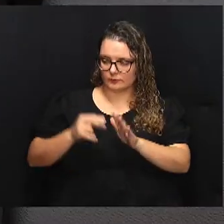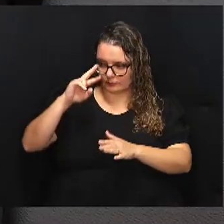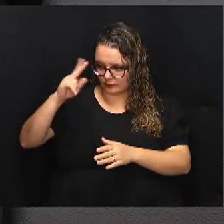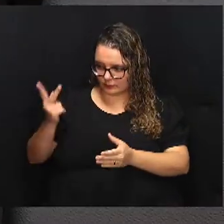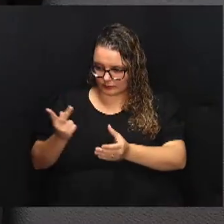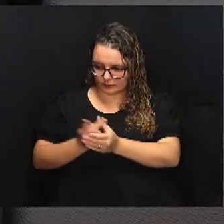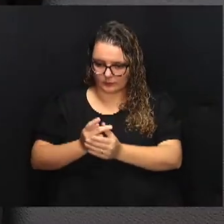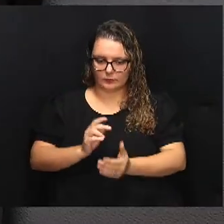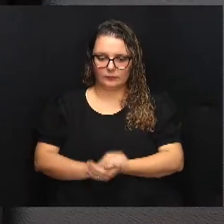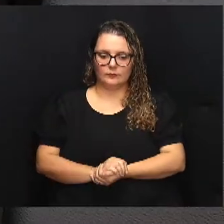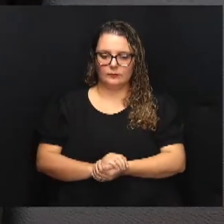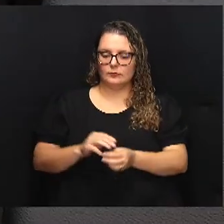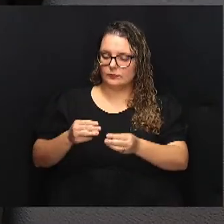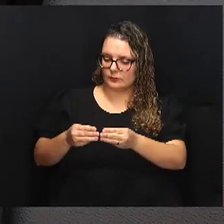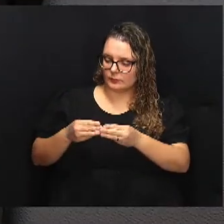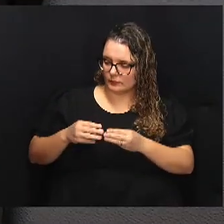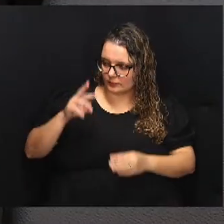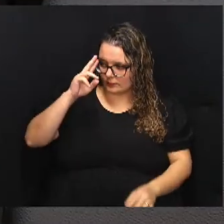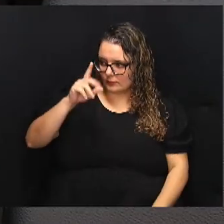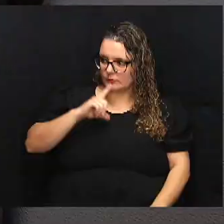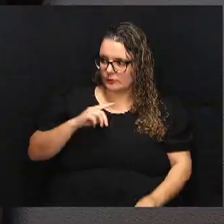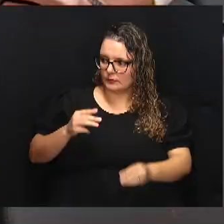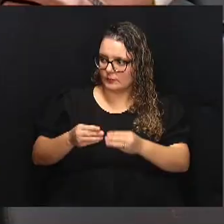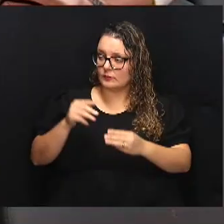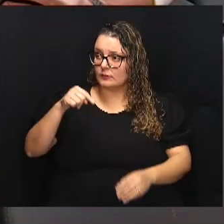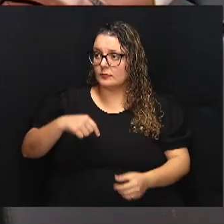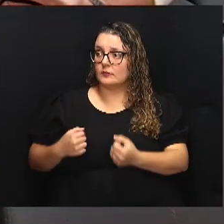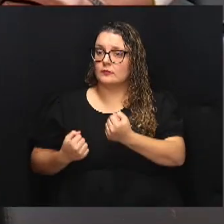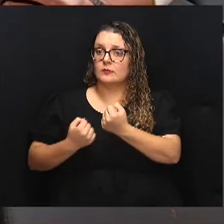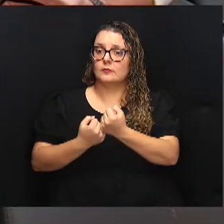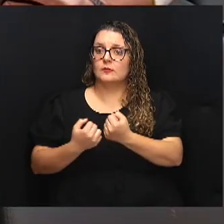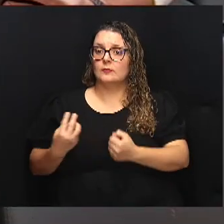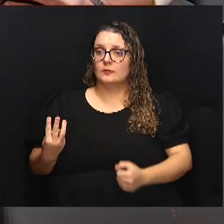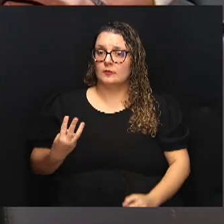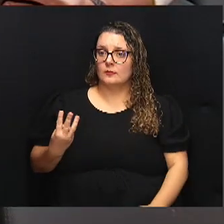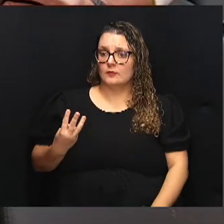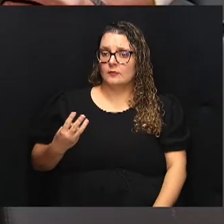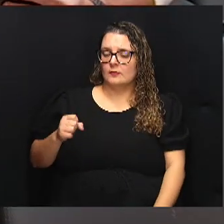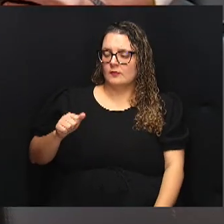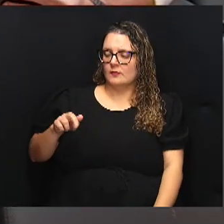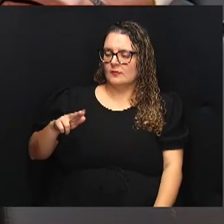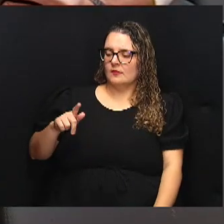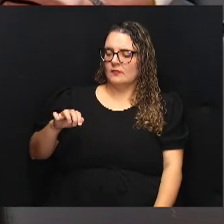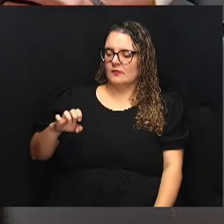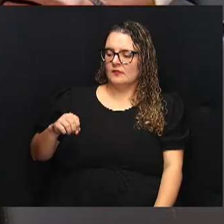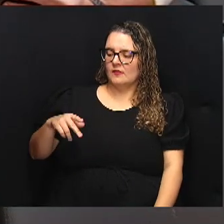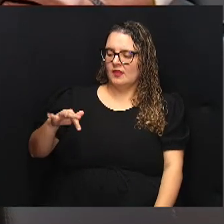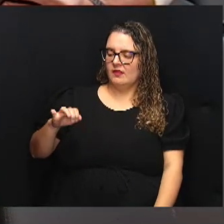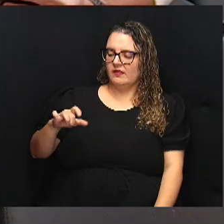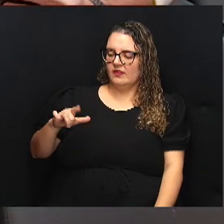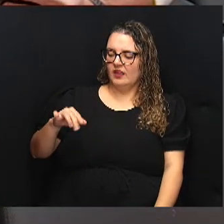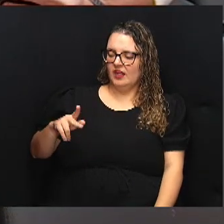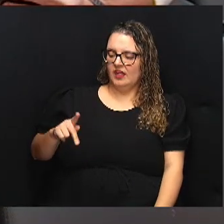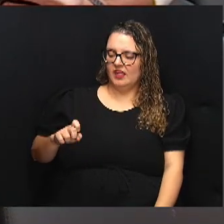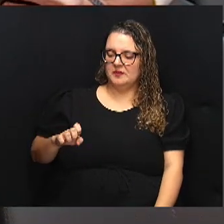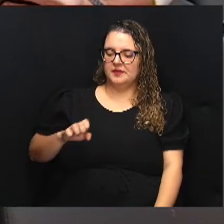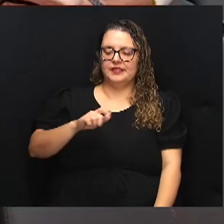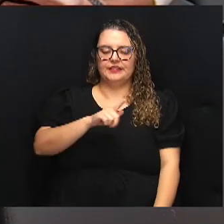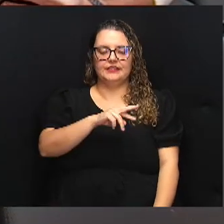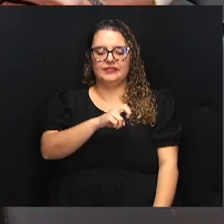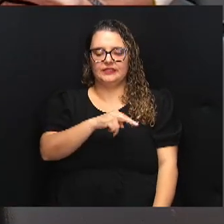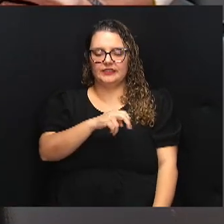né? Da moção, o senhor tem uma moção aqui que apoia o 3º Sargento PM Felipe, o Cabo PM Granenri e o